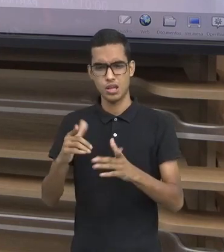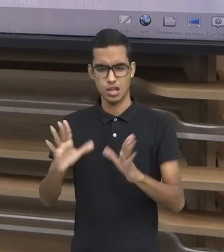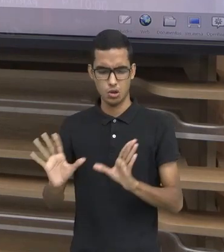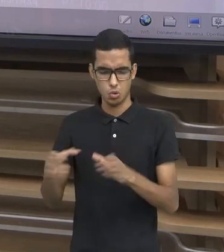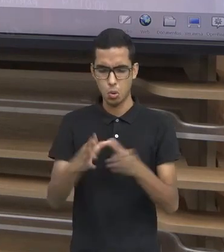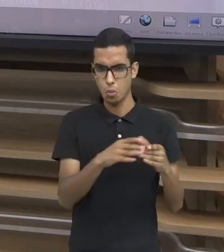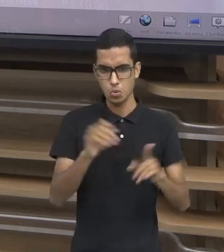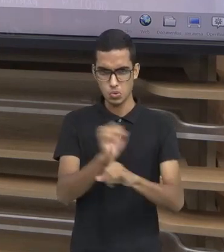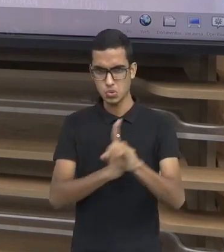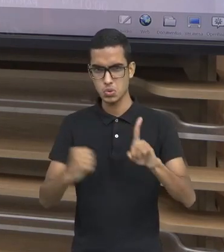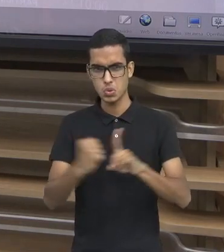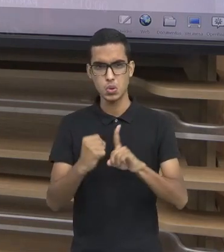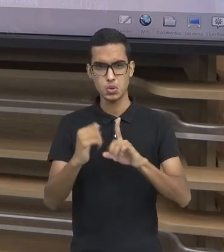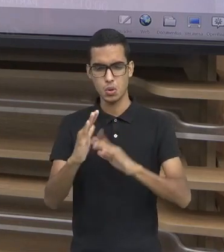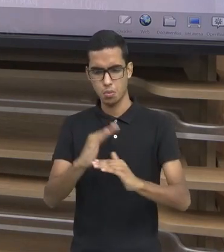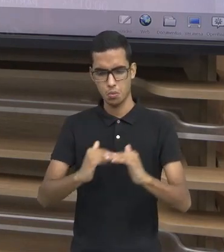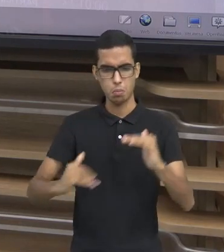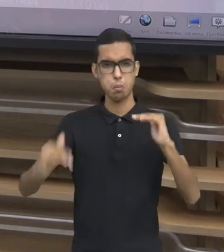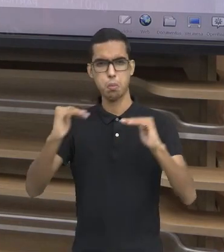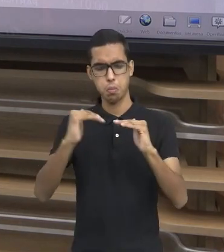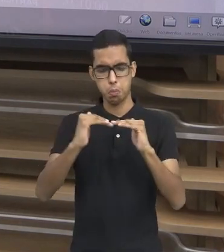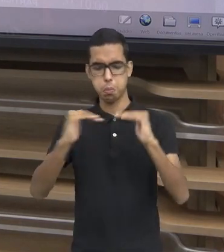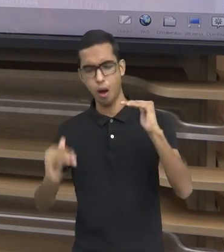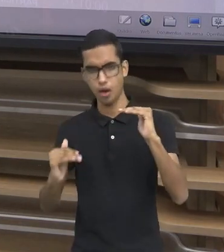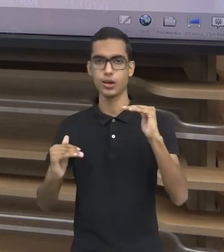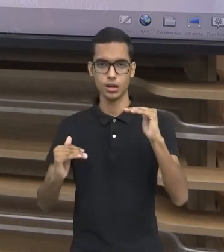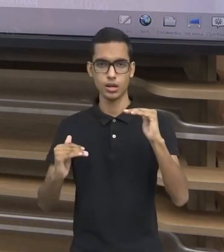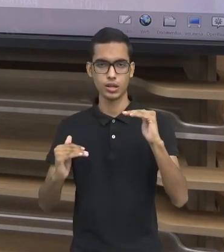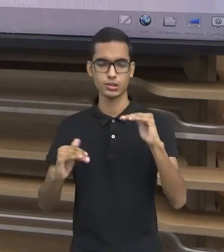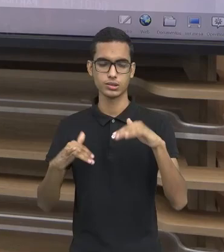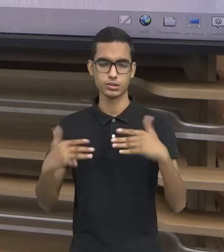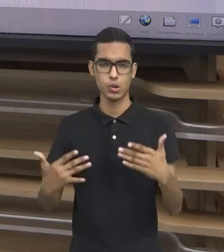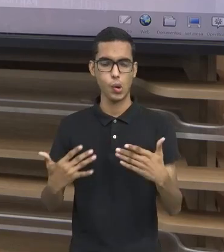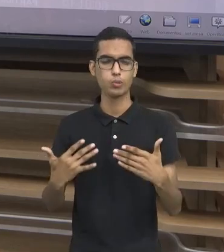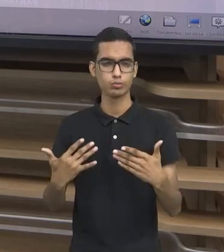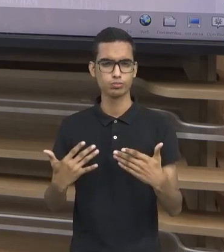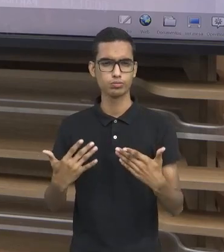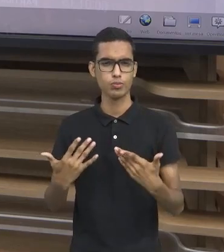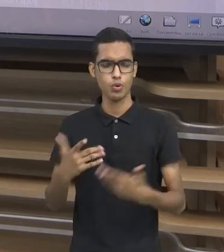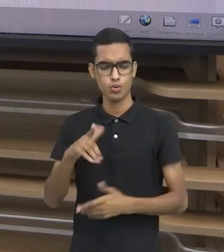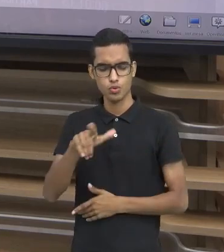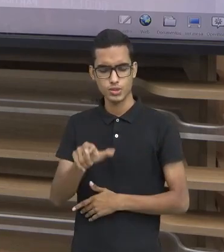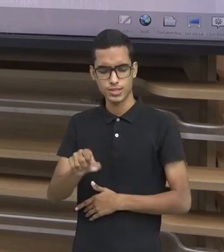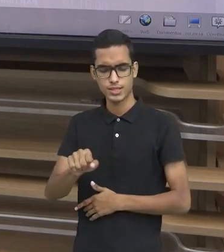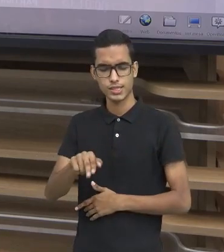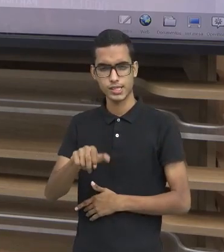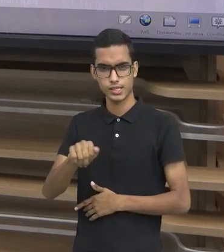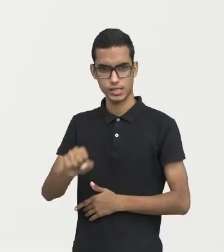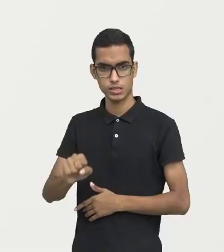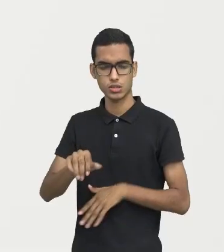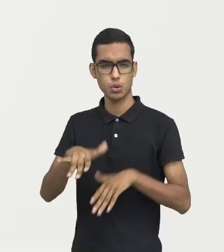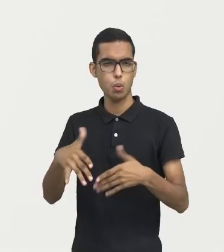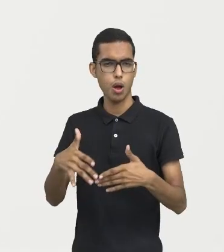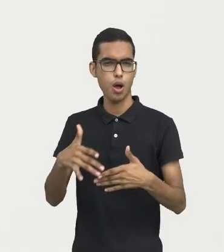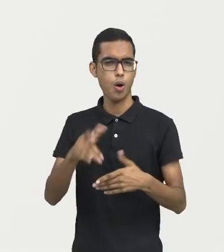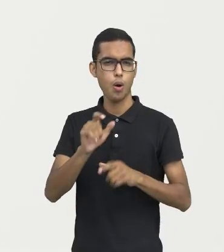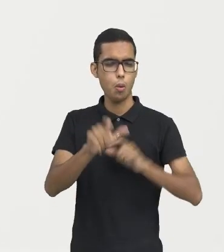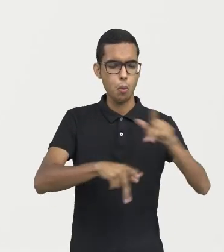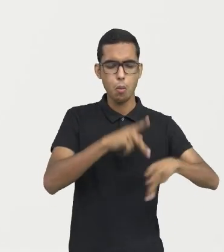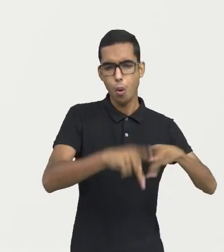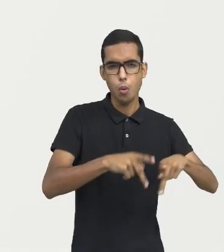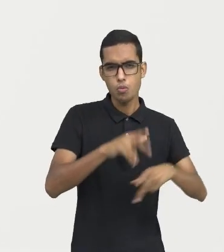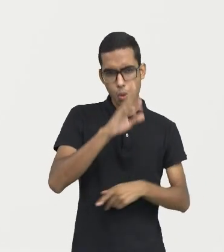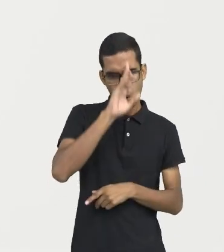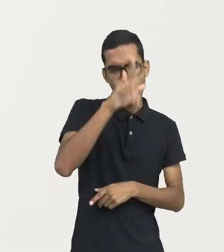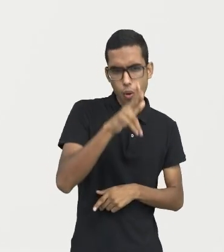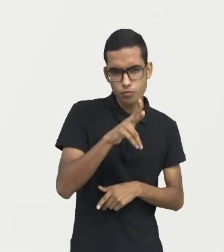vamos ver com quem eles se parecem, com quem eles se confundem ali na história da Revolução. Vamos lá, para a nossa letra A,